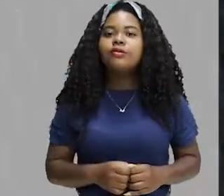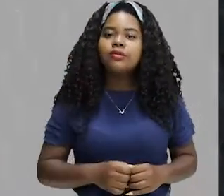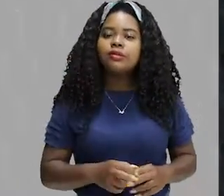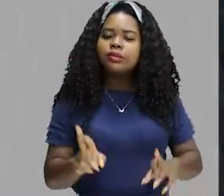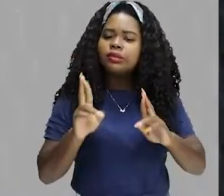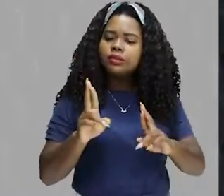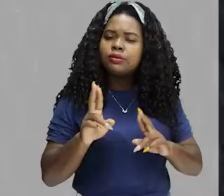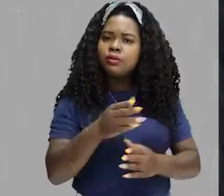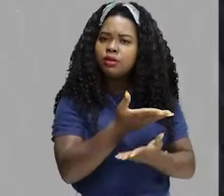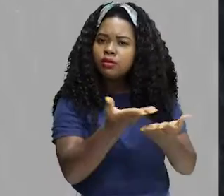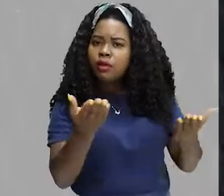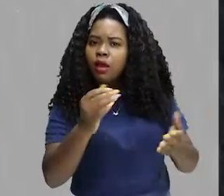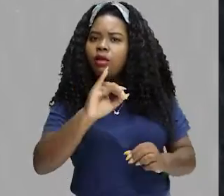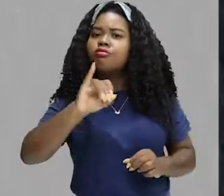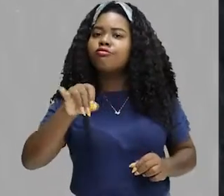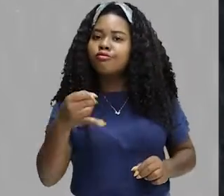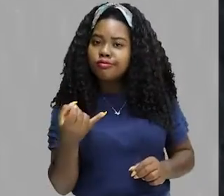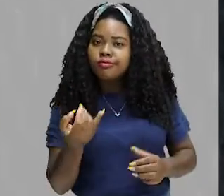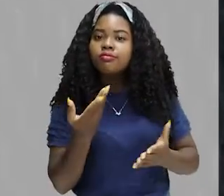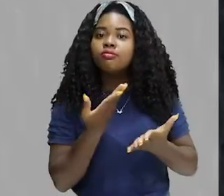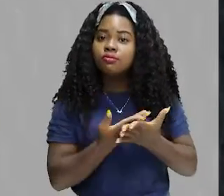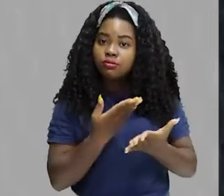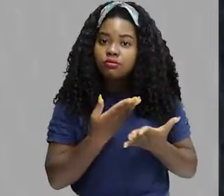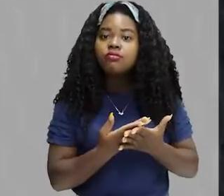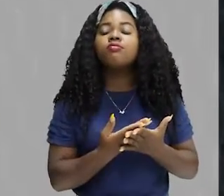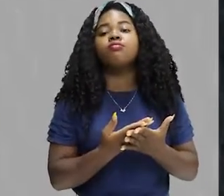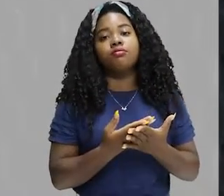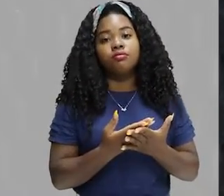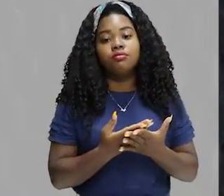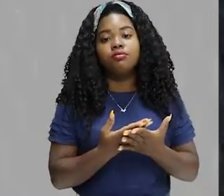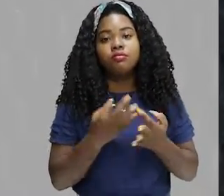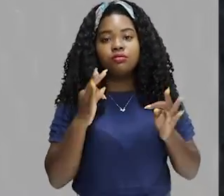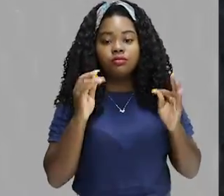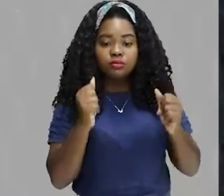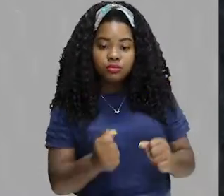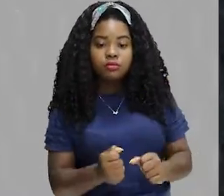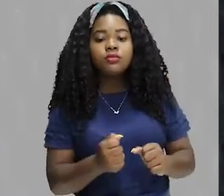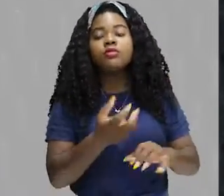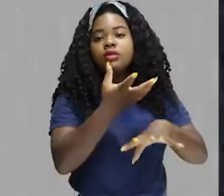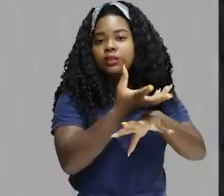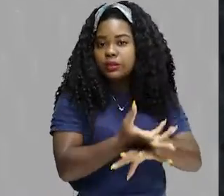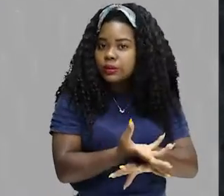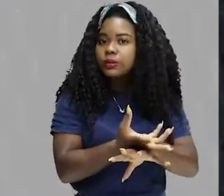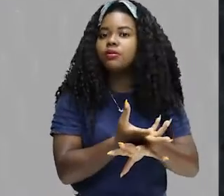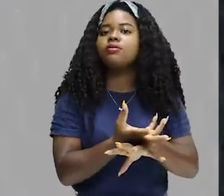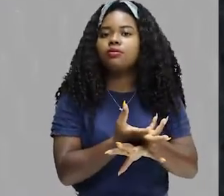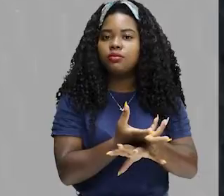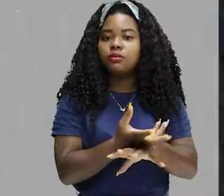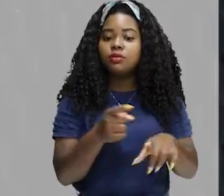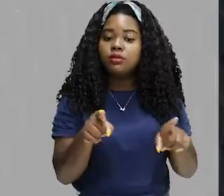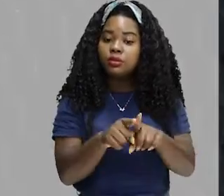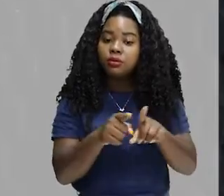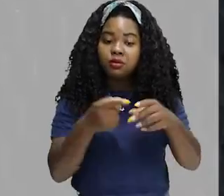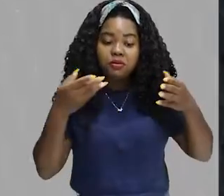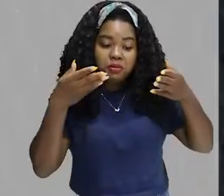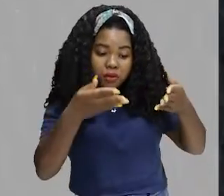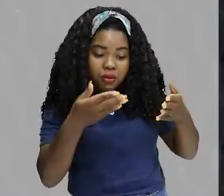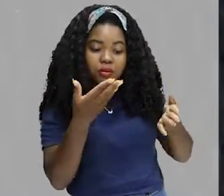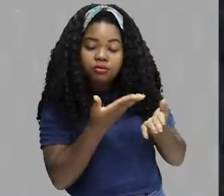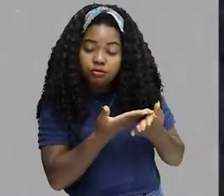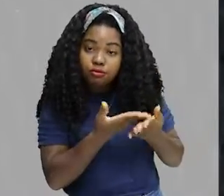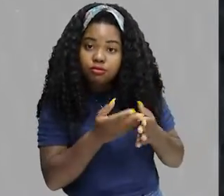espero que vocês estejam aproveitando essas aulas, acompanhando todas as disciplinas e se dedicando aos estudos,